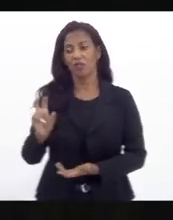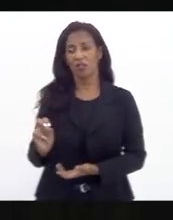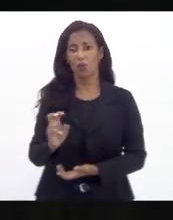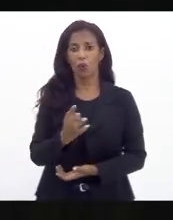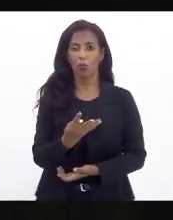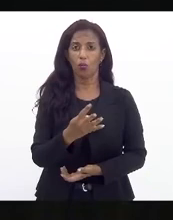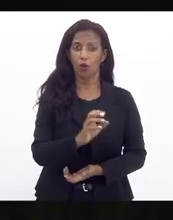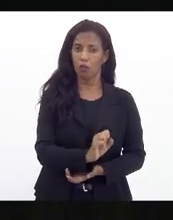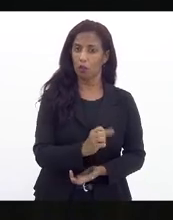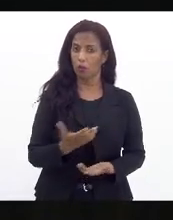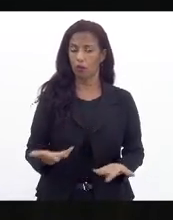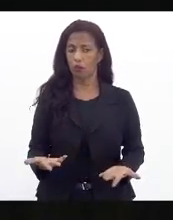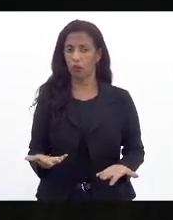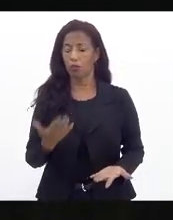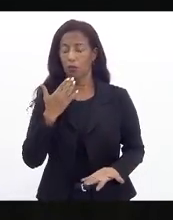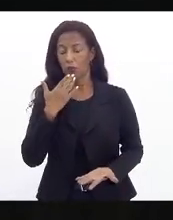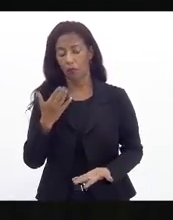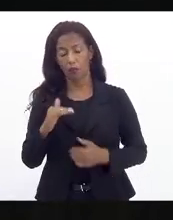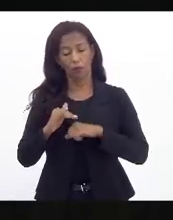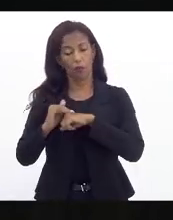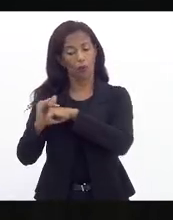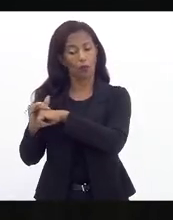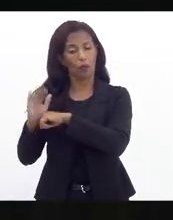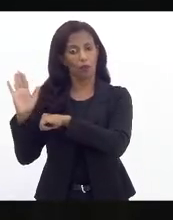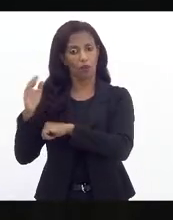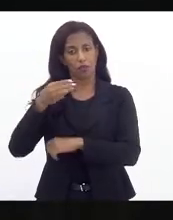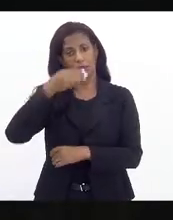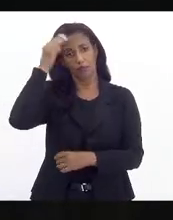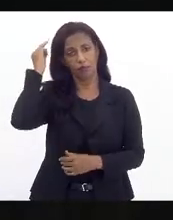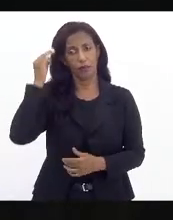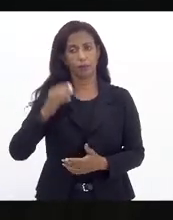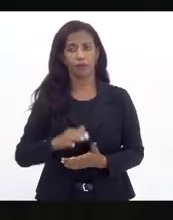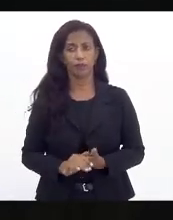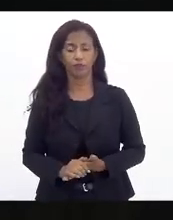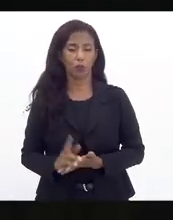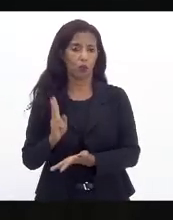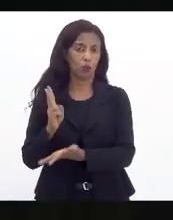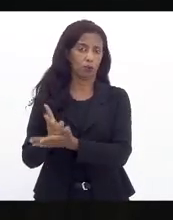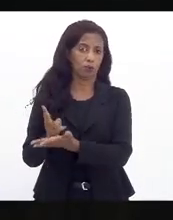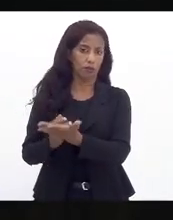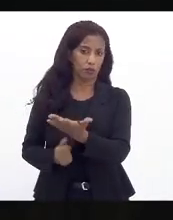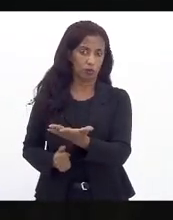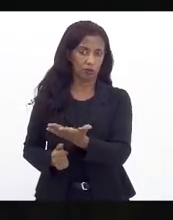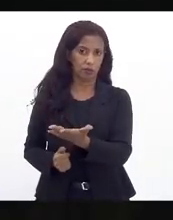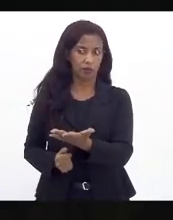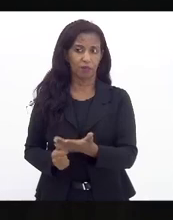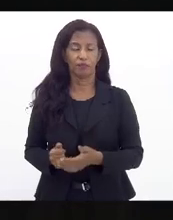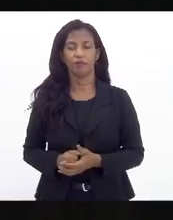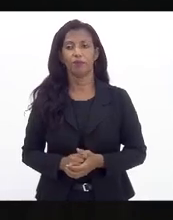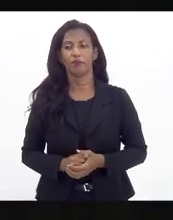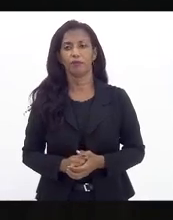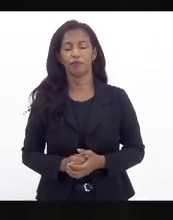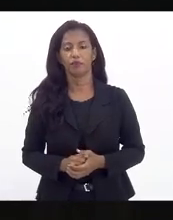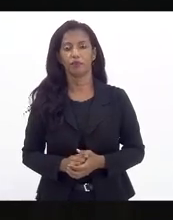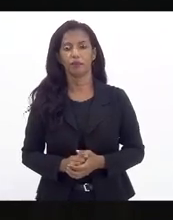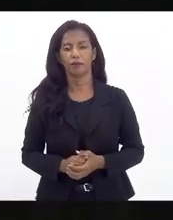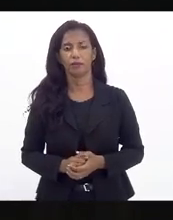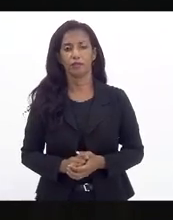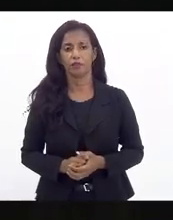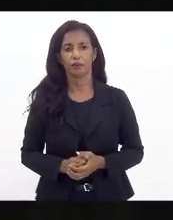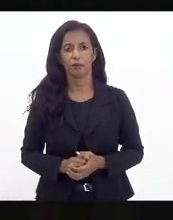48 mas eu pediria que a vossa excelência discutisse com o Márcio que como mesmo disse a vossa excelência é extemporânea essa discussão aqui